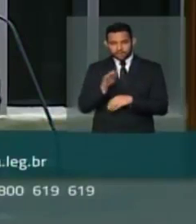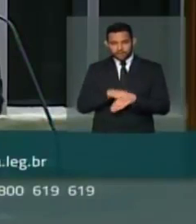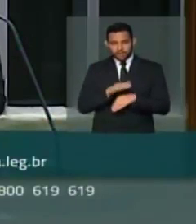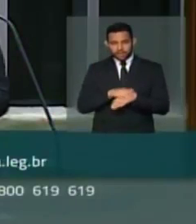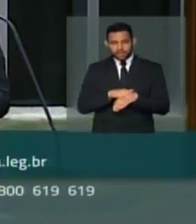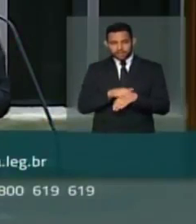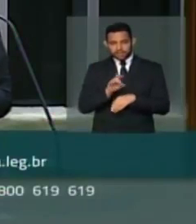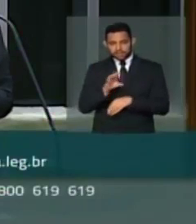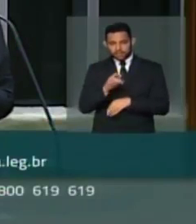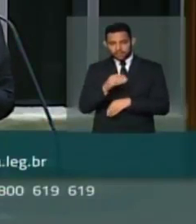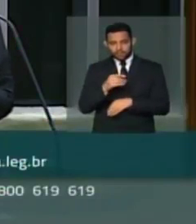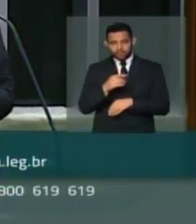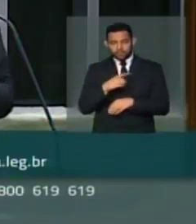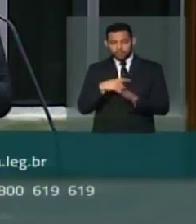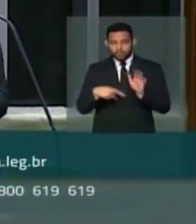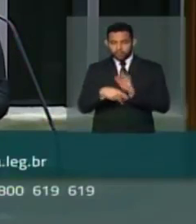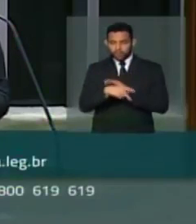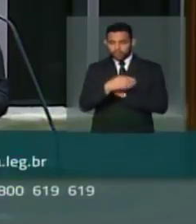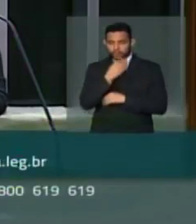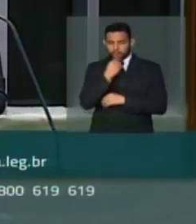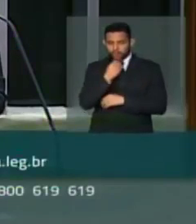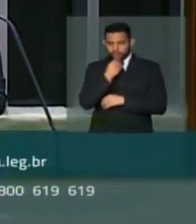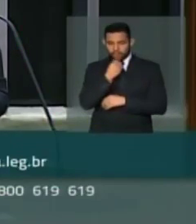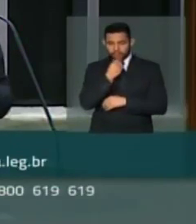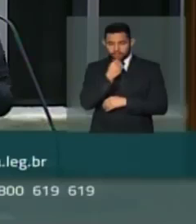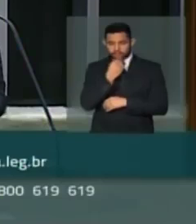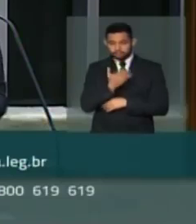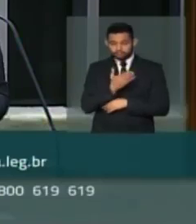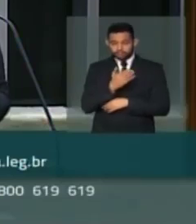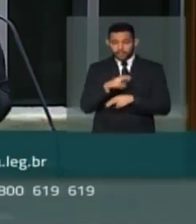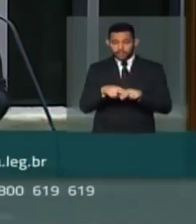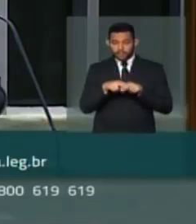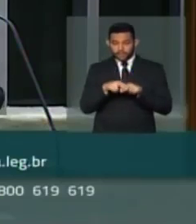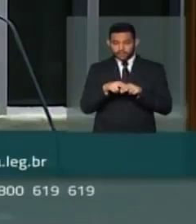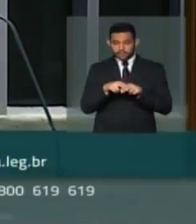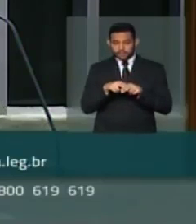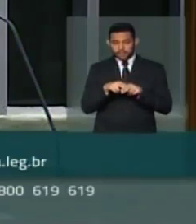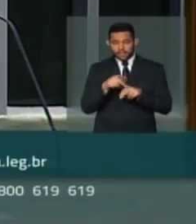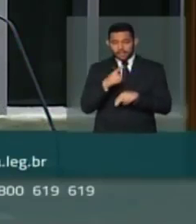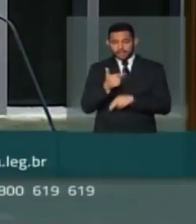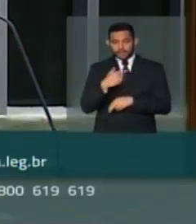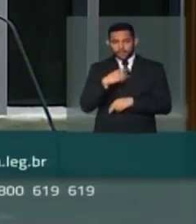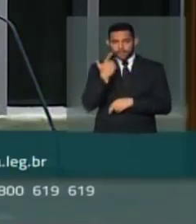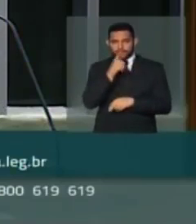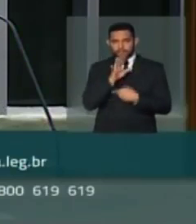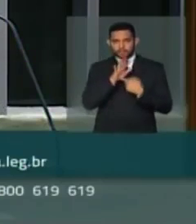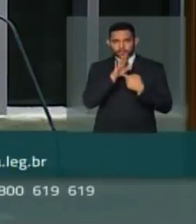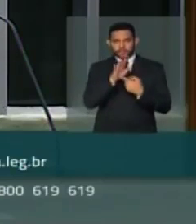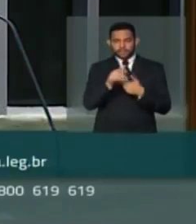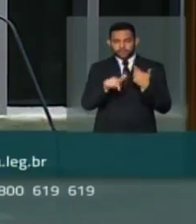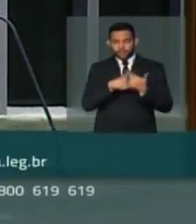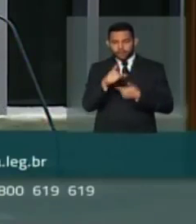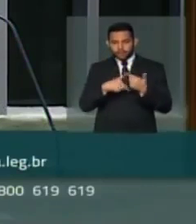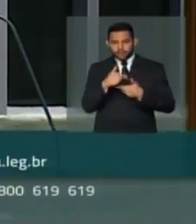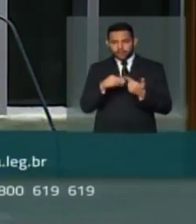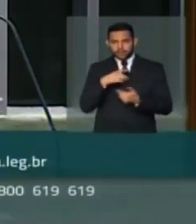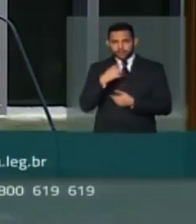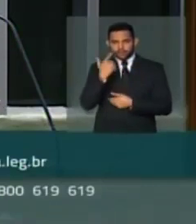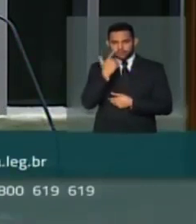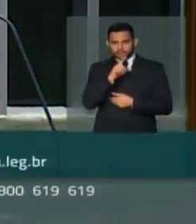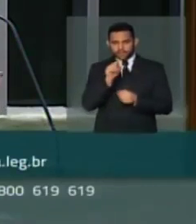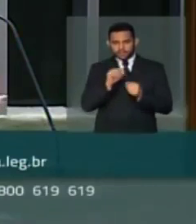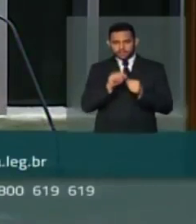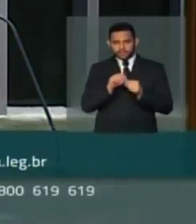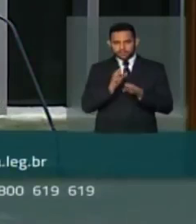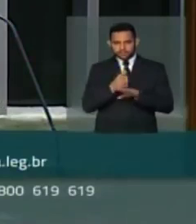desses cargos são efetivamente ainda ocupados por homens. Com isso, elas não conseguem mostrar o seu trabalho, não conseguem ter